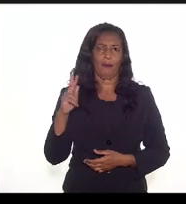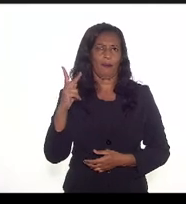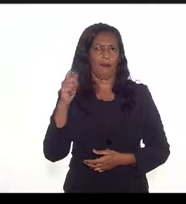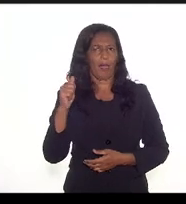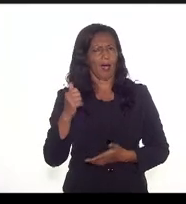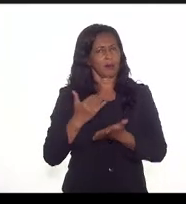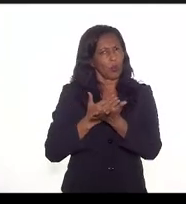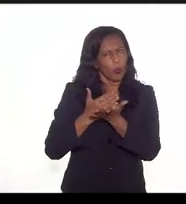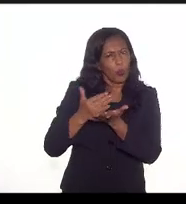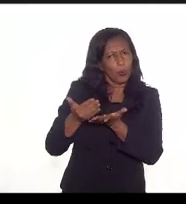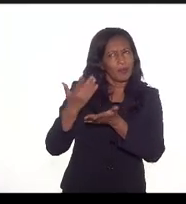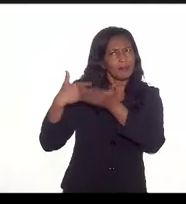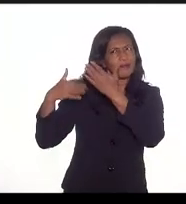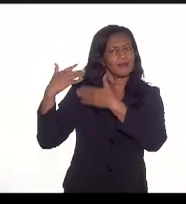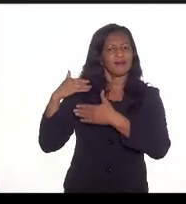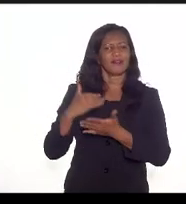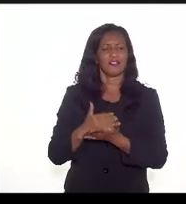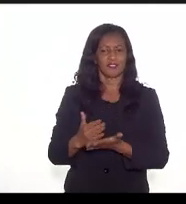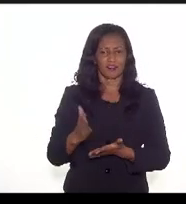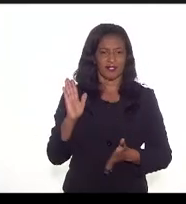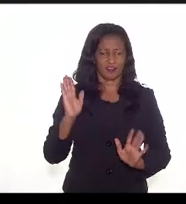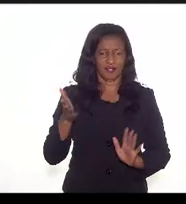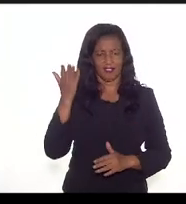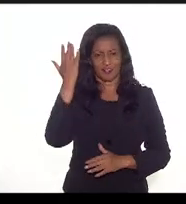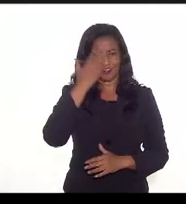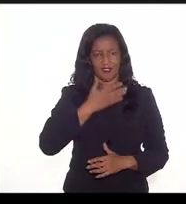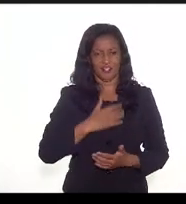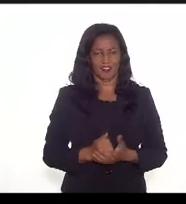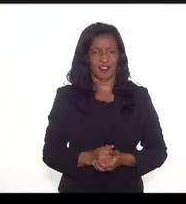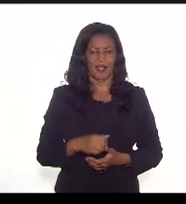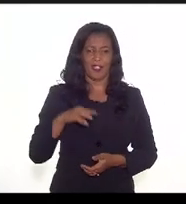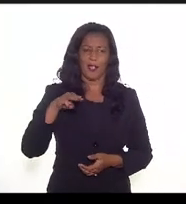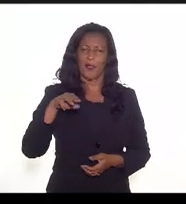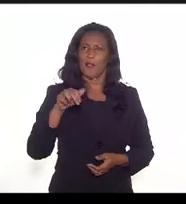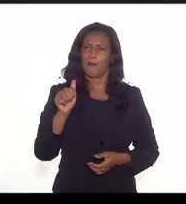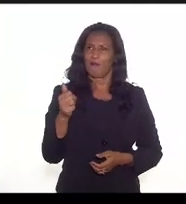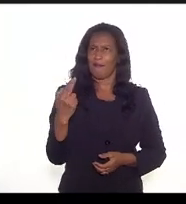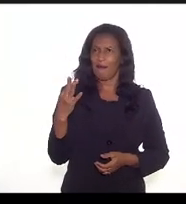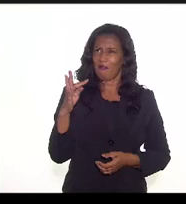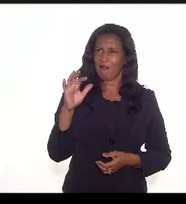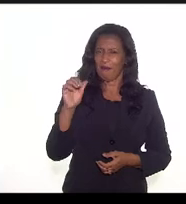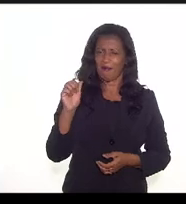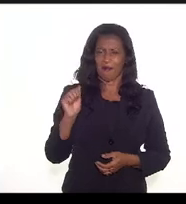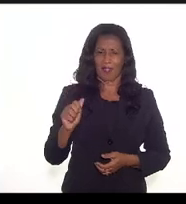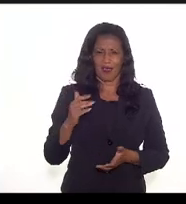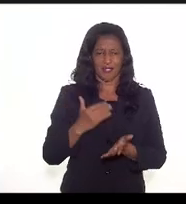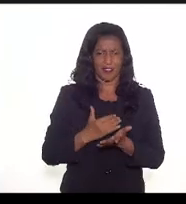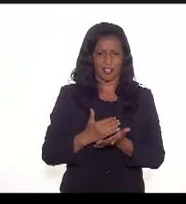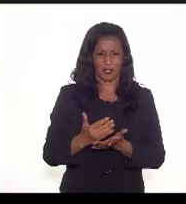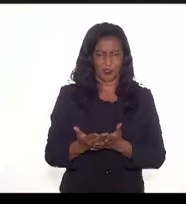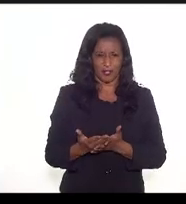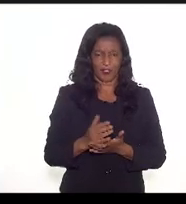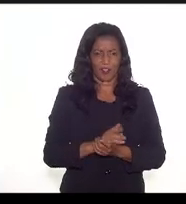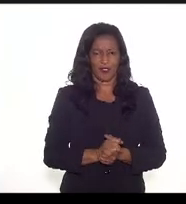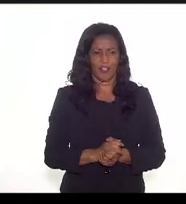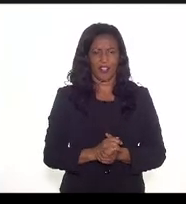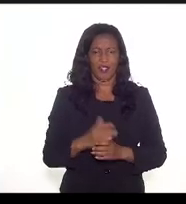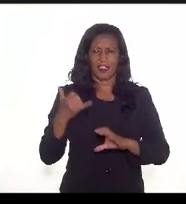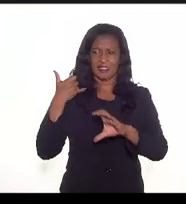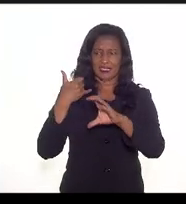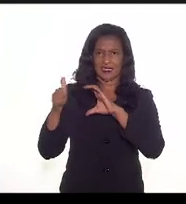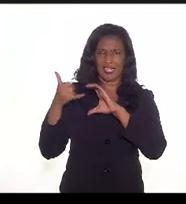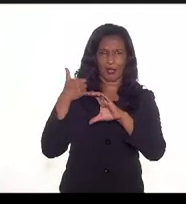primeiro minuto. Aliás, a deputada Marta Rocha já começou a trocar zap comigo